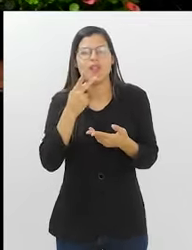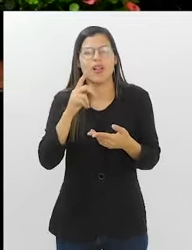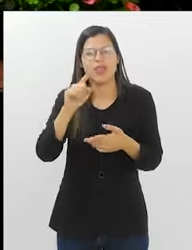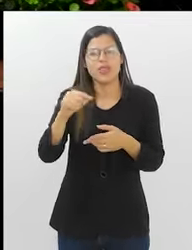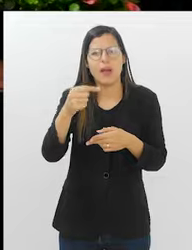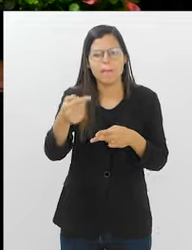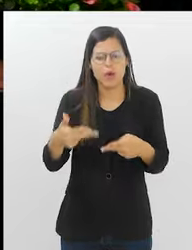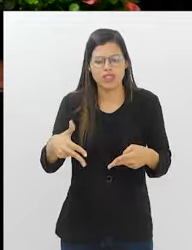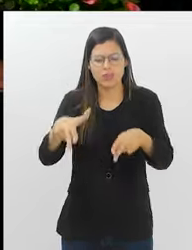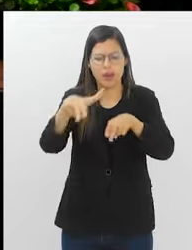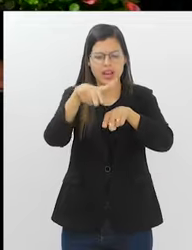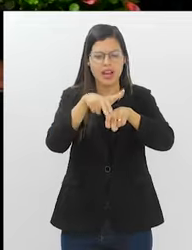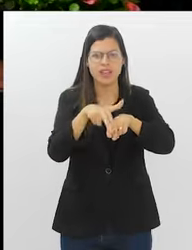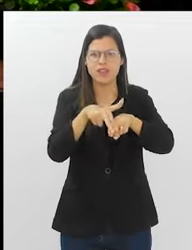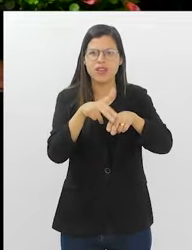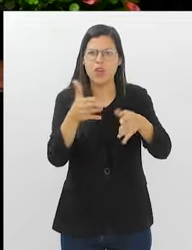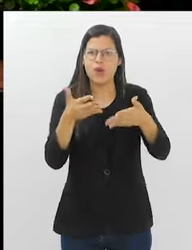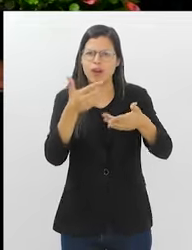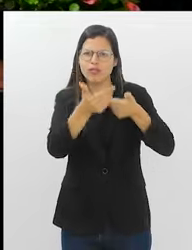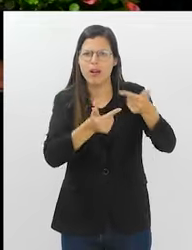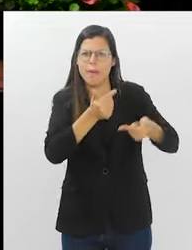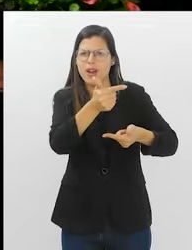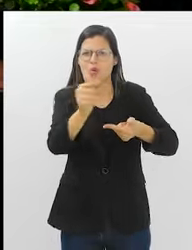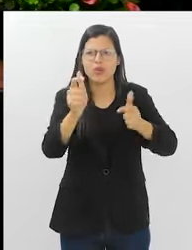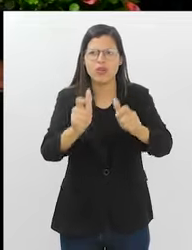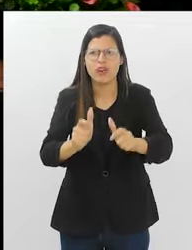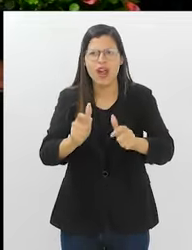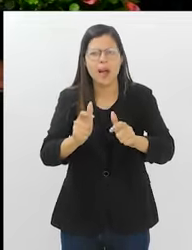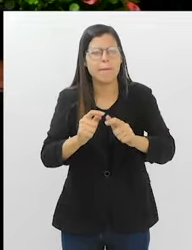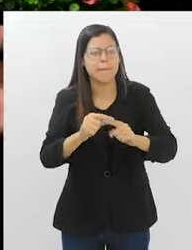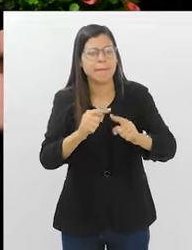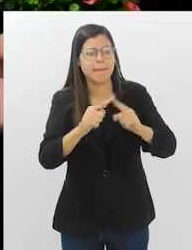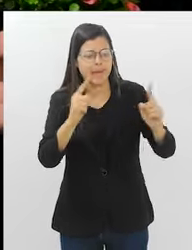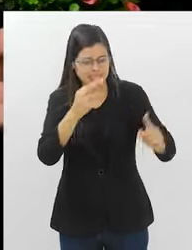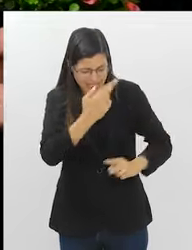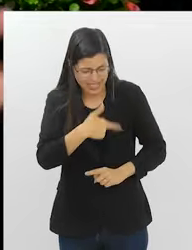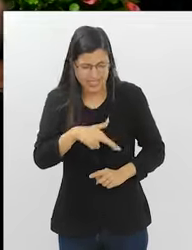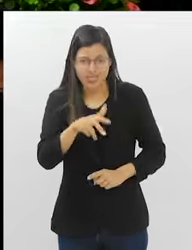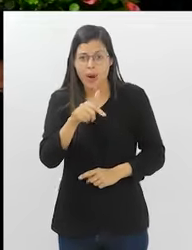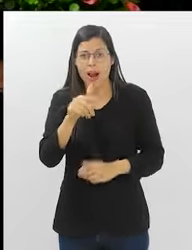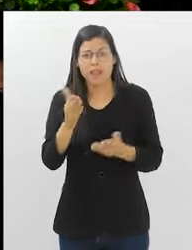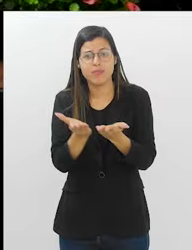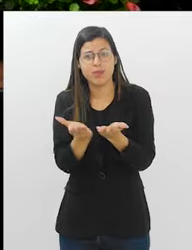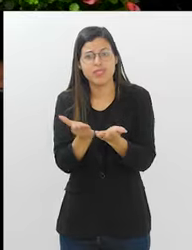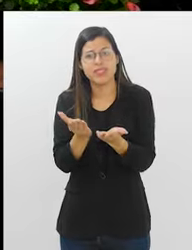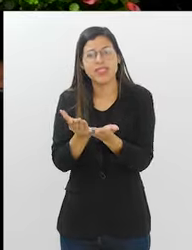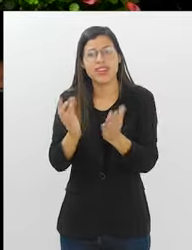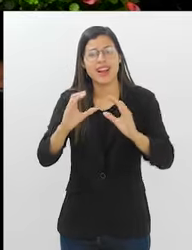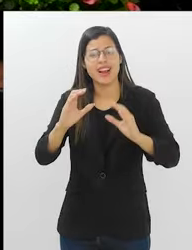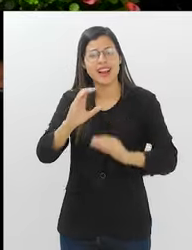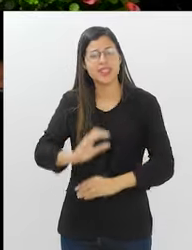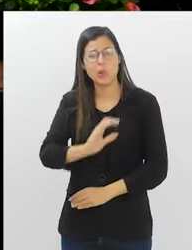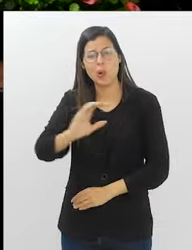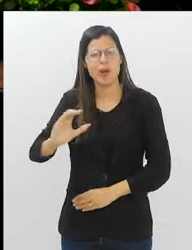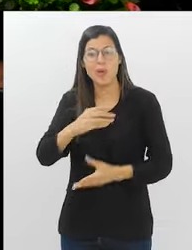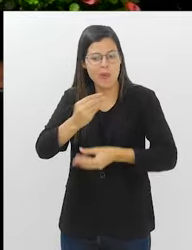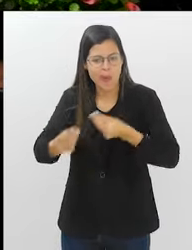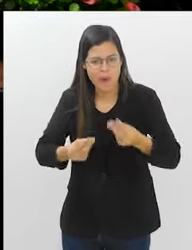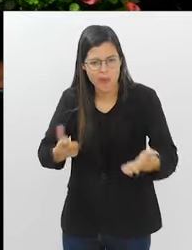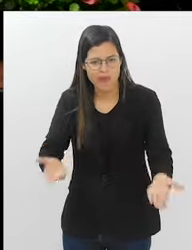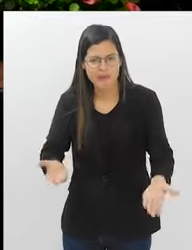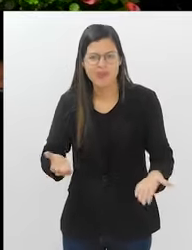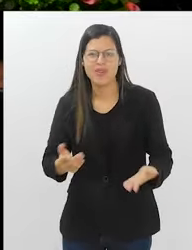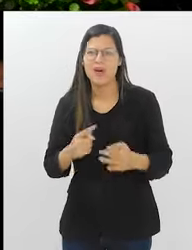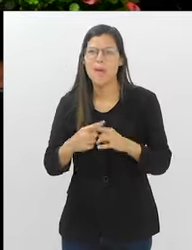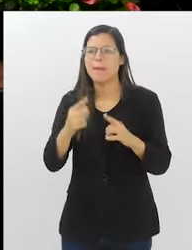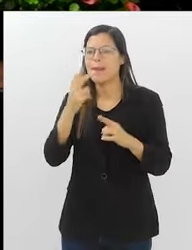vir trabalhar em outro lugar. Mas eles eram protestantes, eram católicos, como é que pode isso? Mas eu acho que de tanto massificar, né?